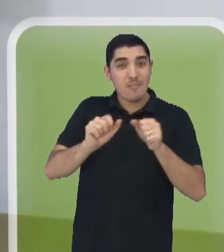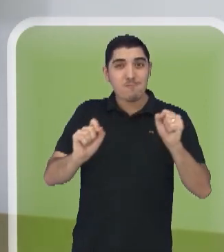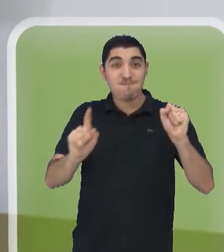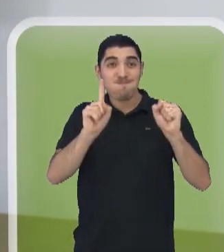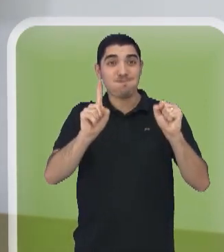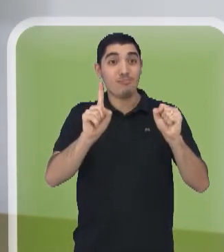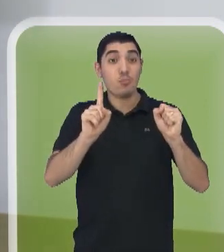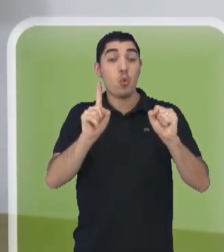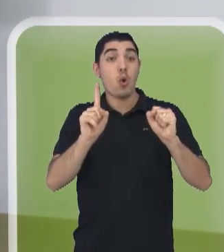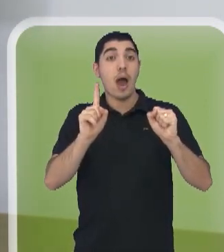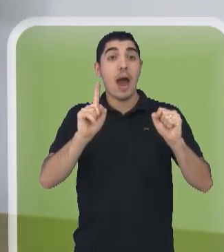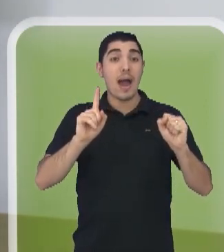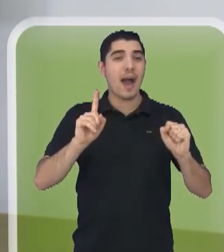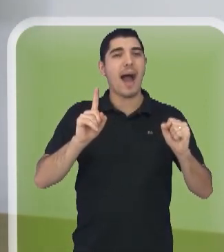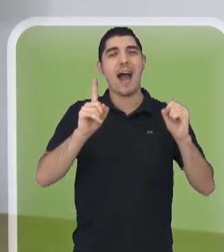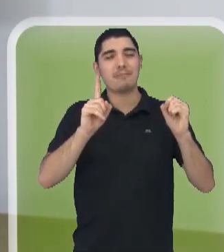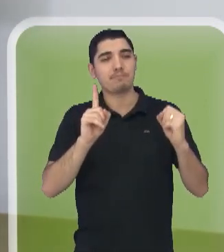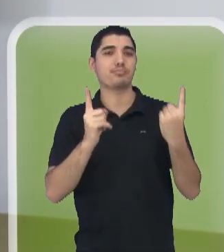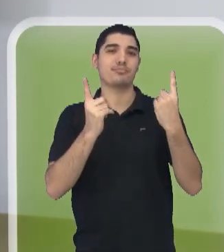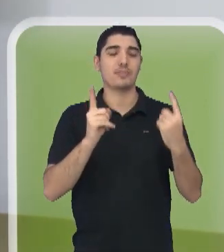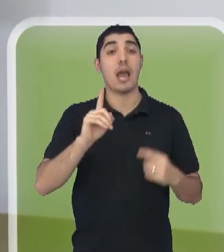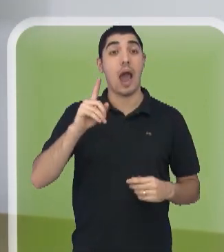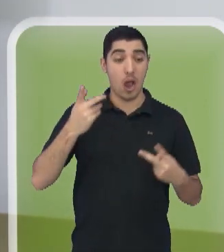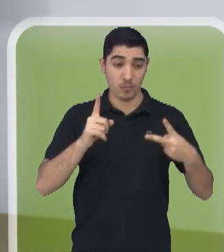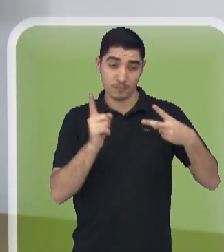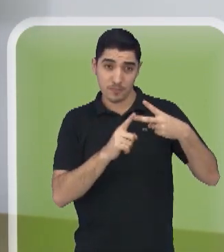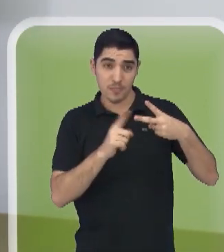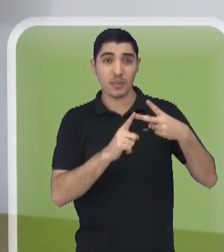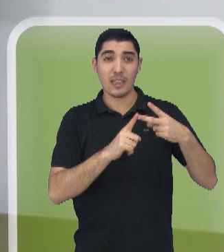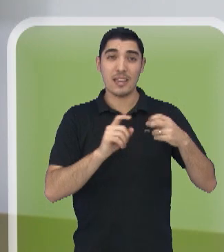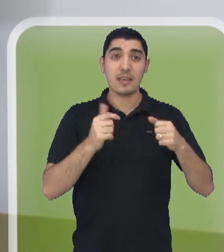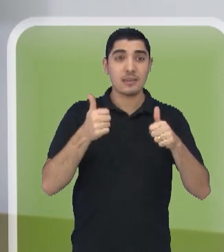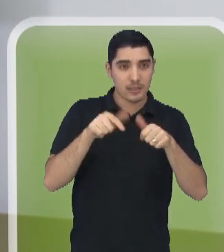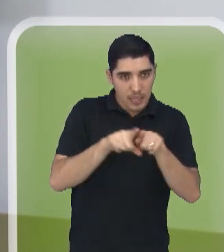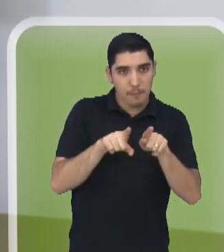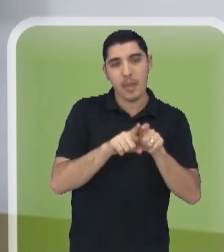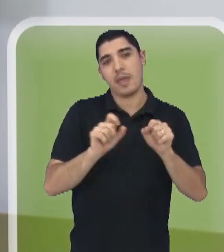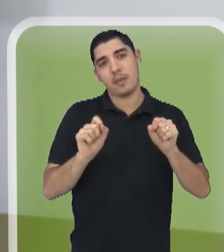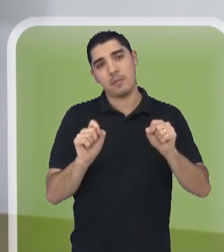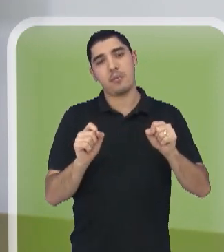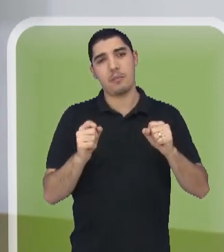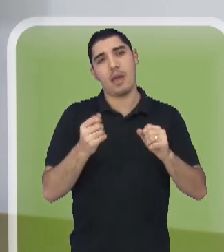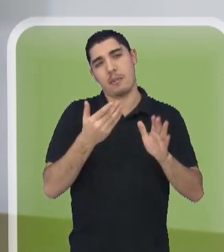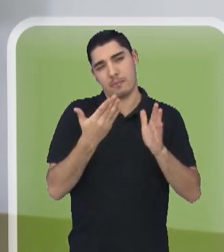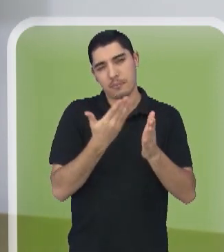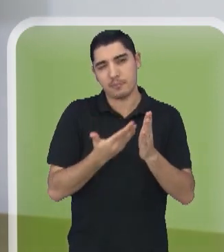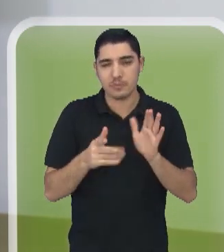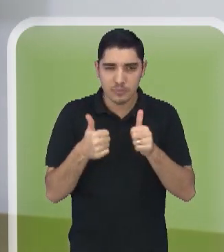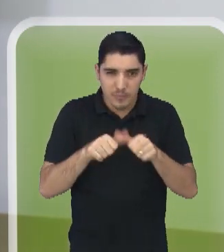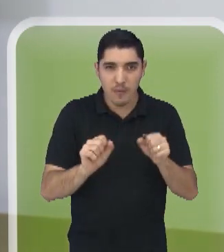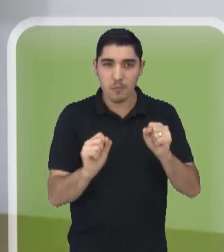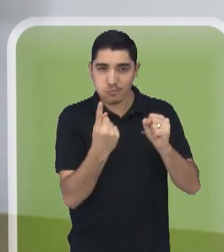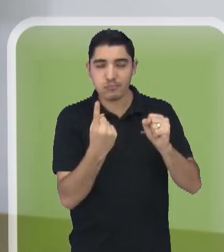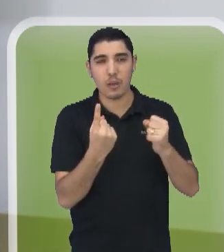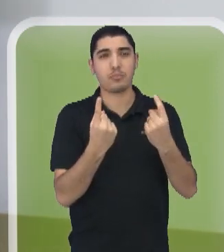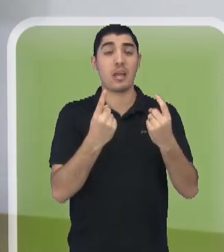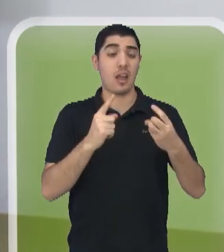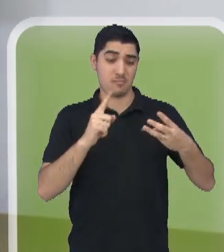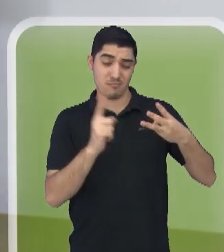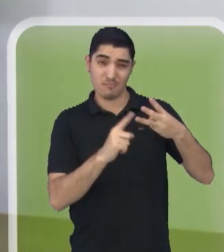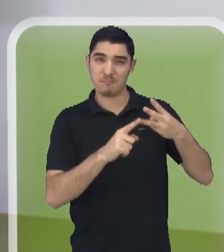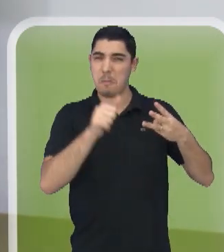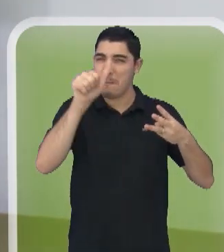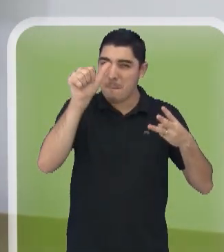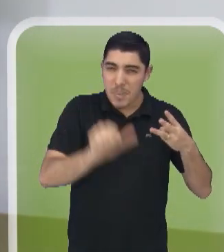saiu na frente no segundo. Esse terceiro jogo acho que foi o pior de todos, eu discordo um pouquinho do professor Maxandro, acho que foi o pior de todos, pelo menos